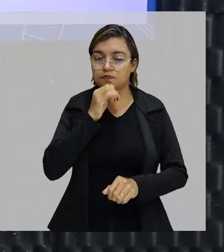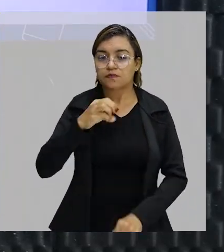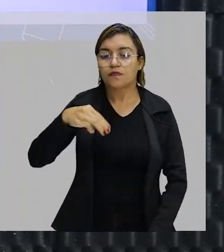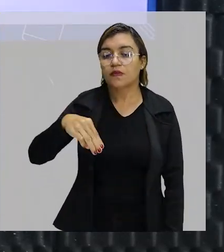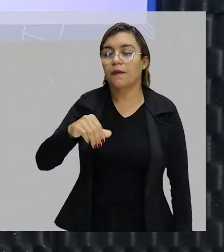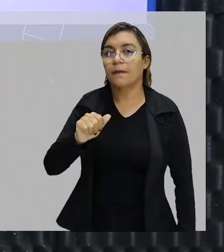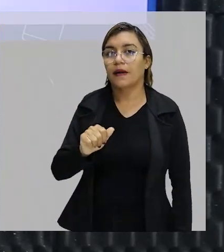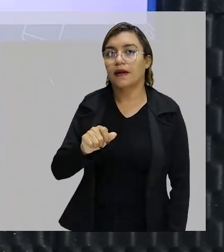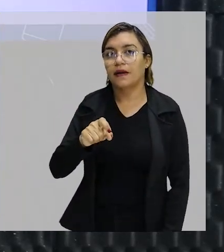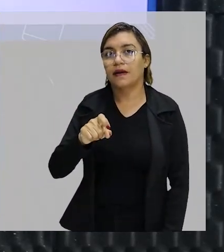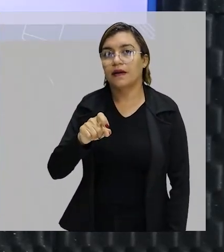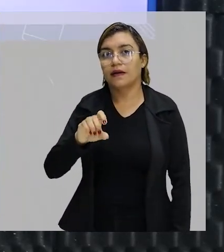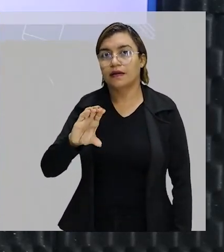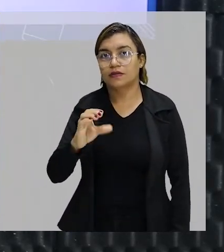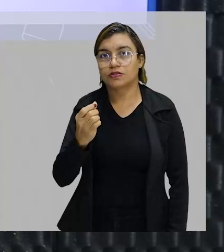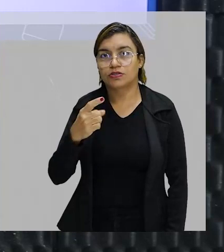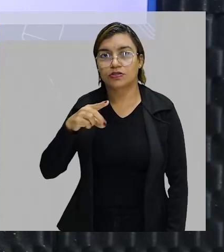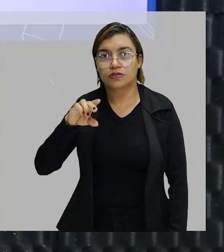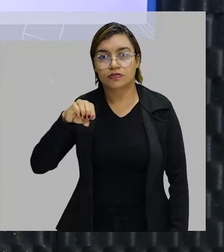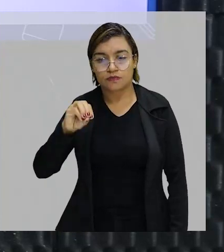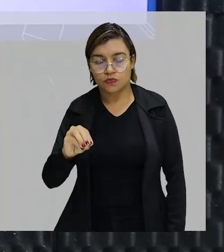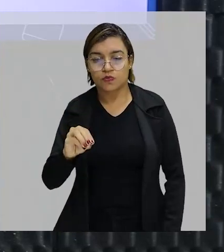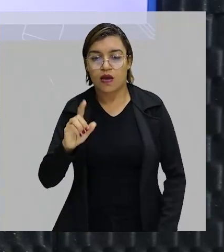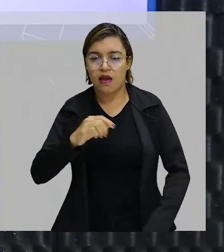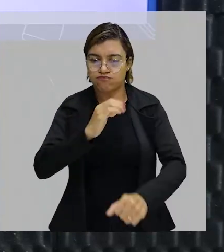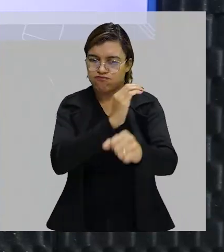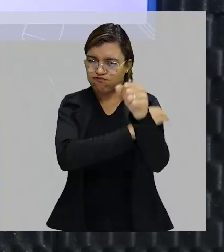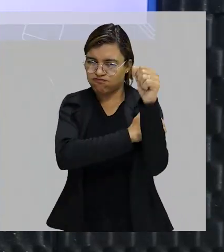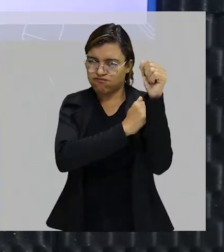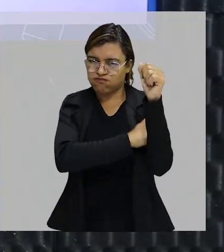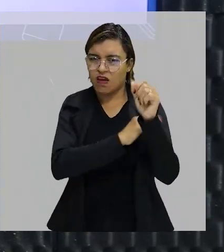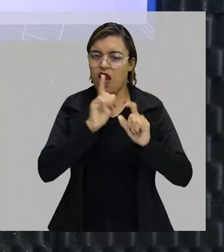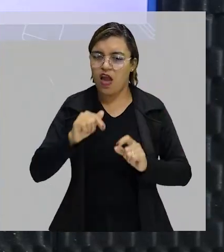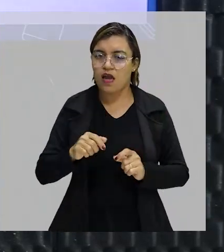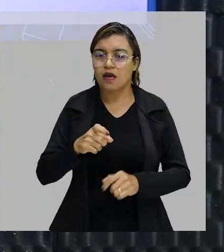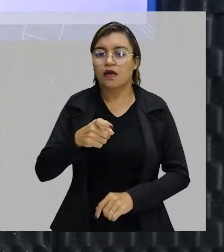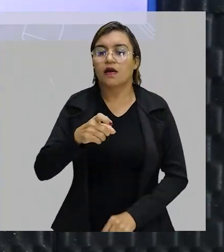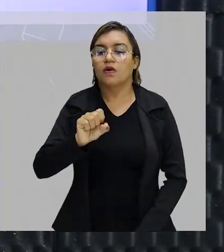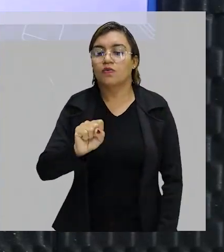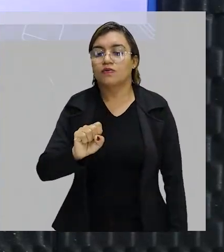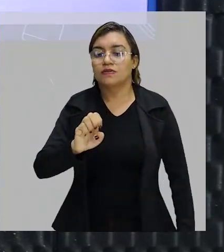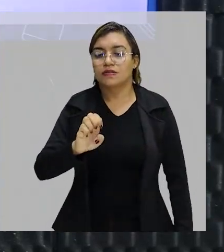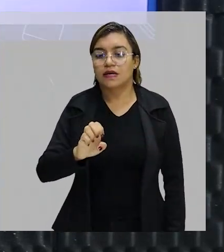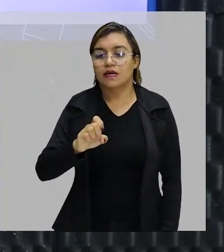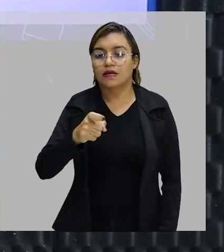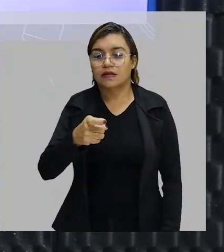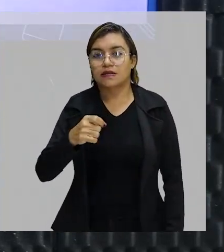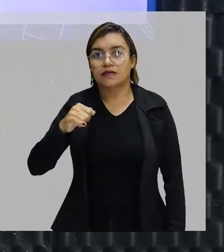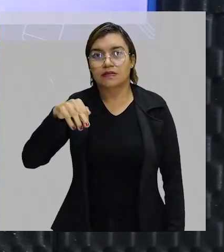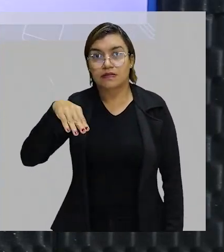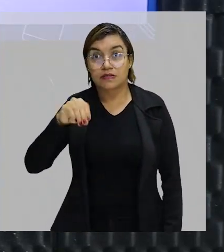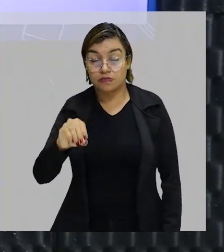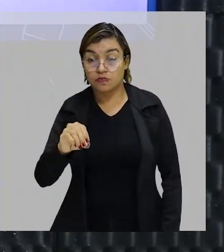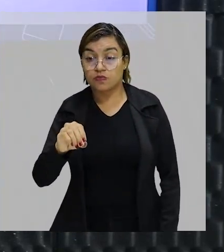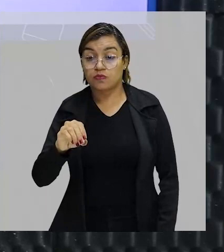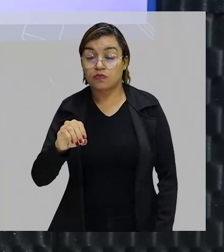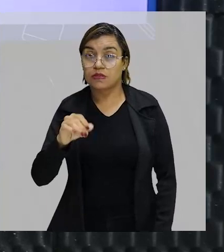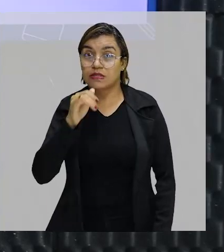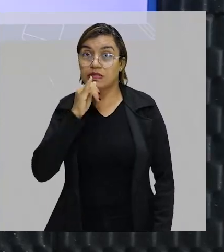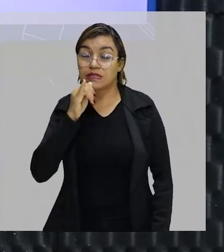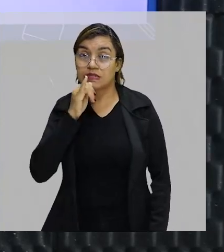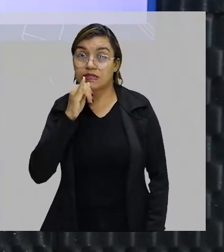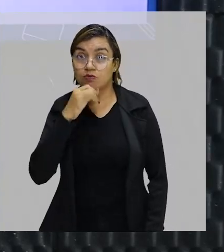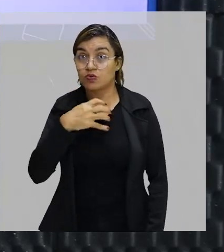é uma espécie de sexismo. É um tipo de preconceito enquadrado nessa ideia da sexualidade, no sentido